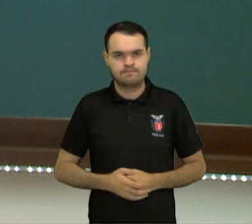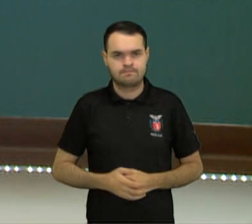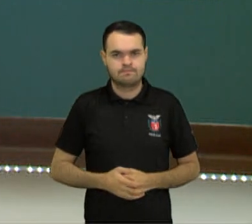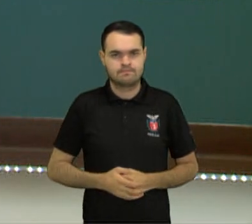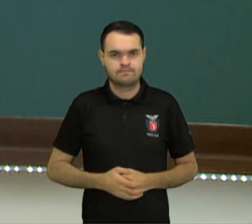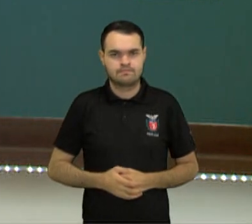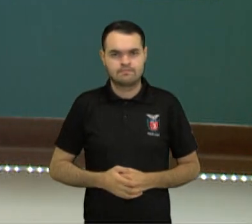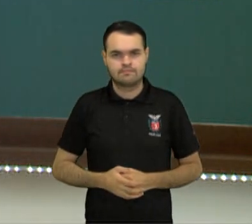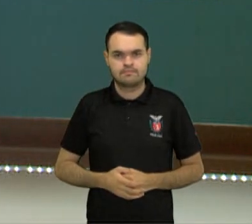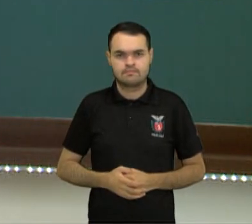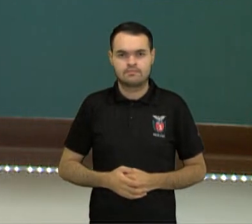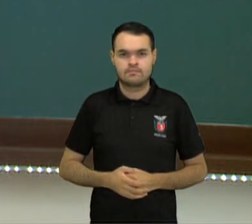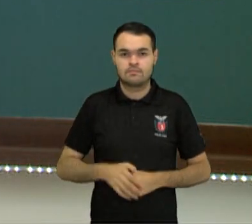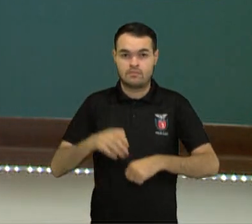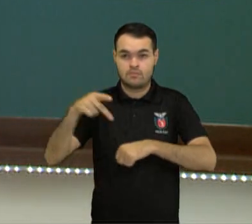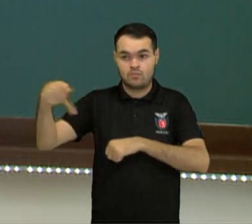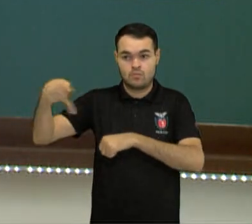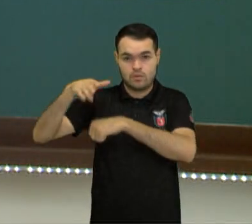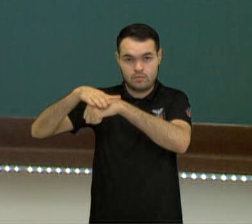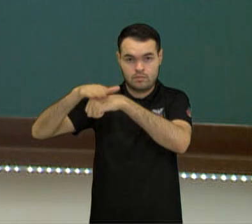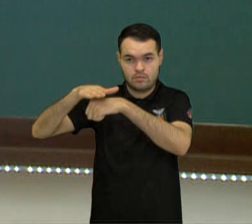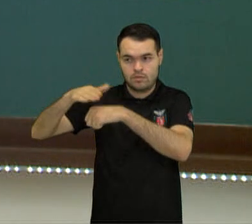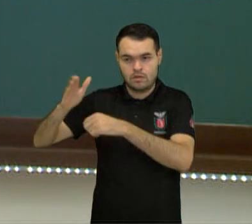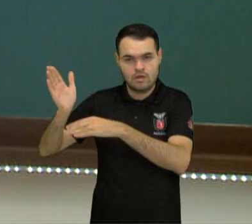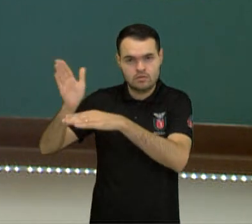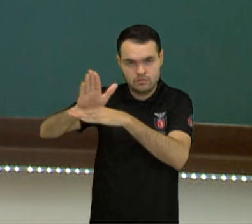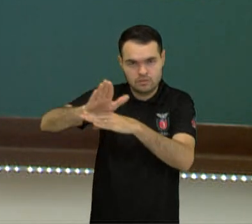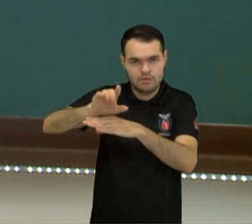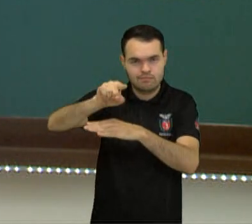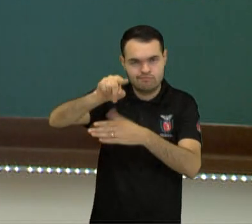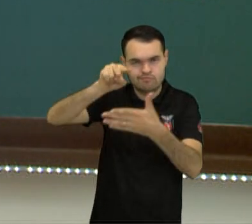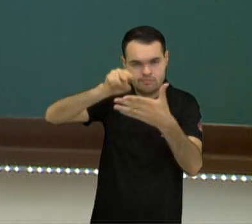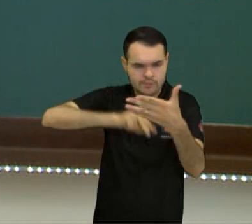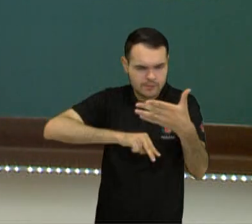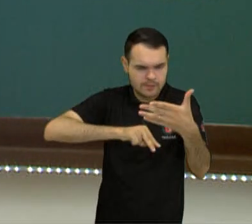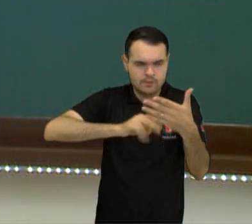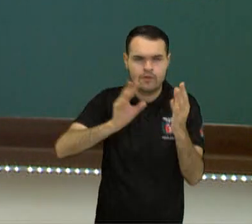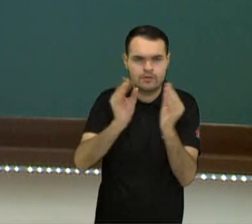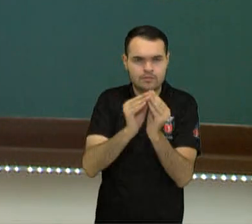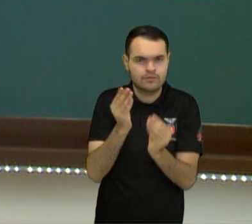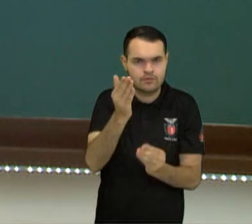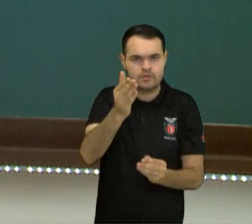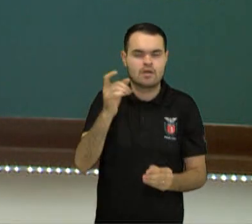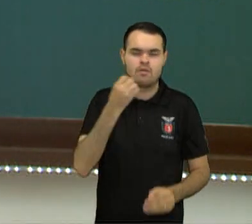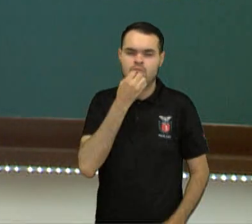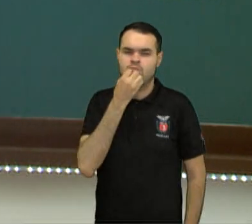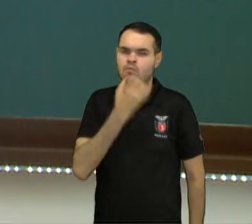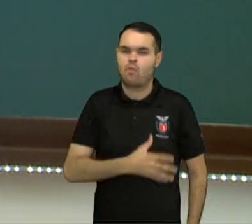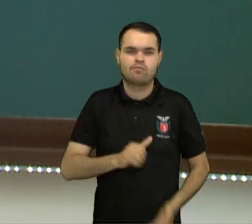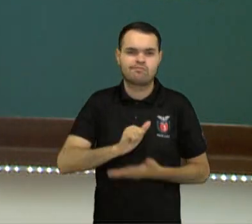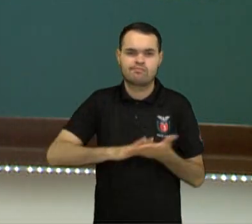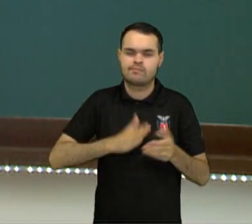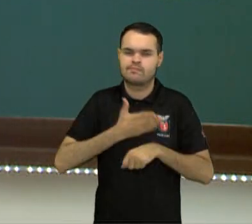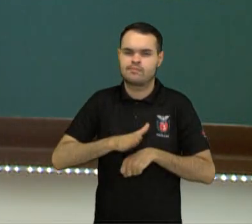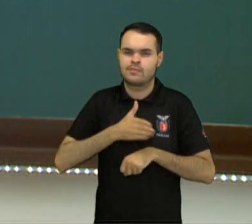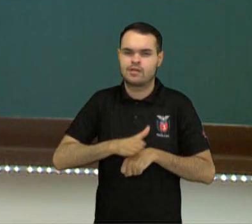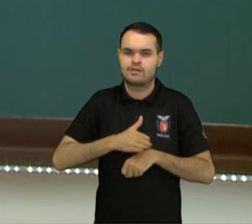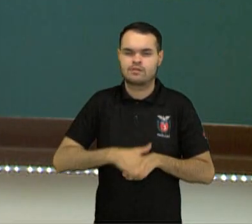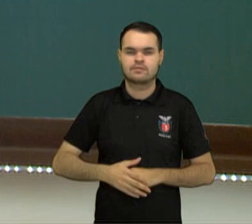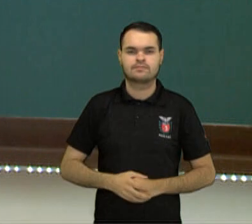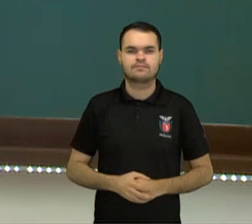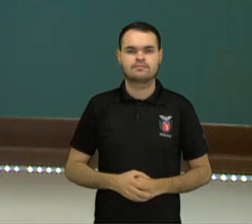Então, peça ajuda ao teu professor se preciso for, para dar uma olhadinha também aí no resumo de vocês. É um ótimo exercício esse daqui, tá bom? Para praticar.